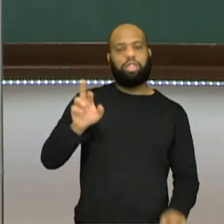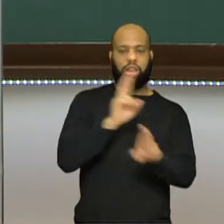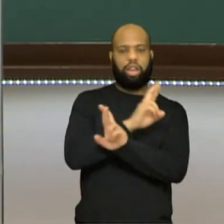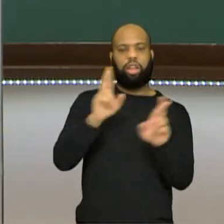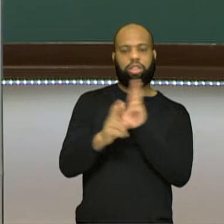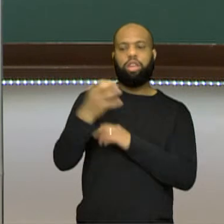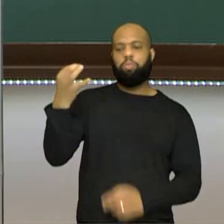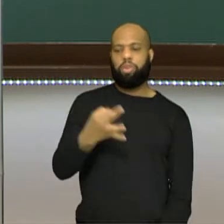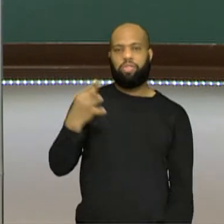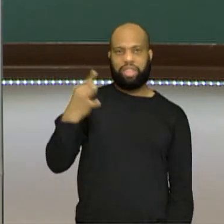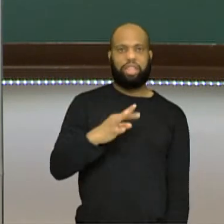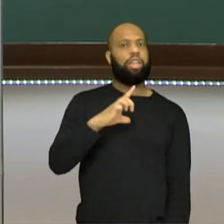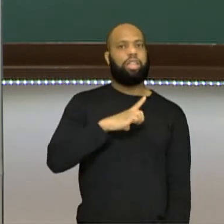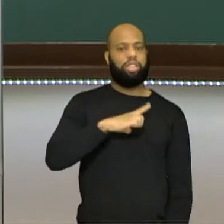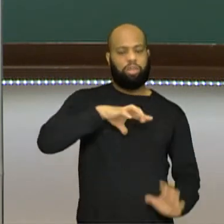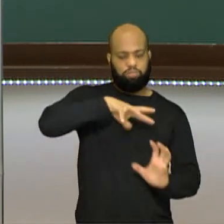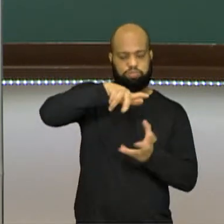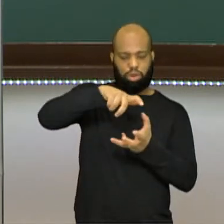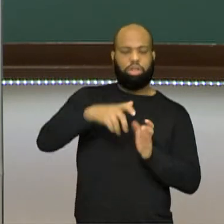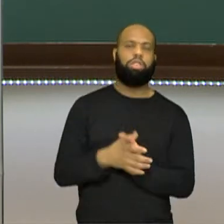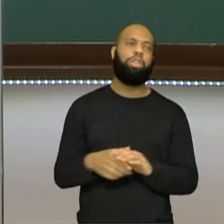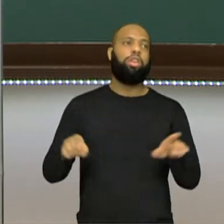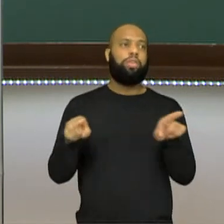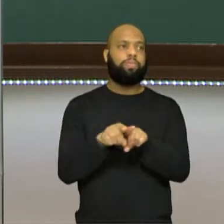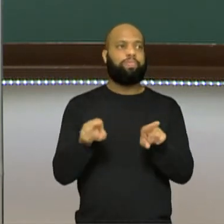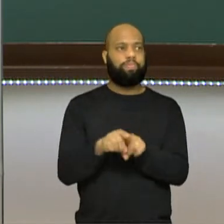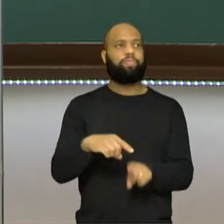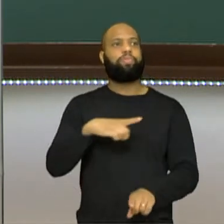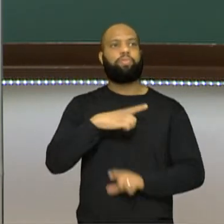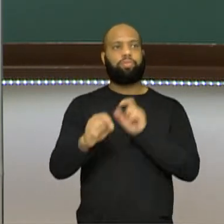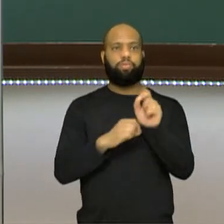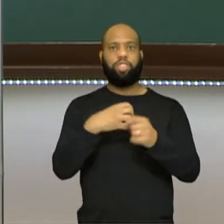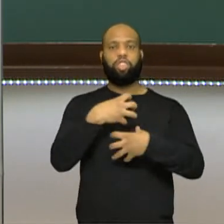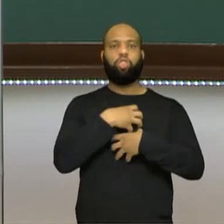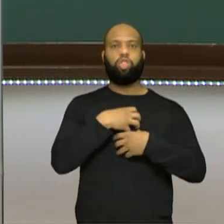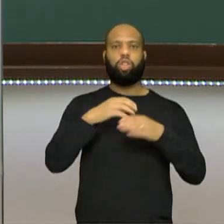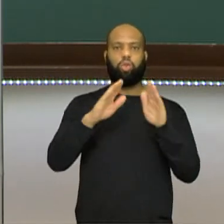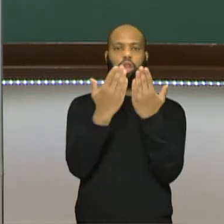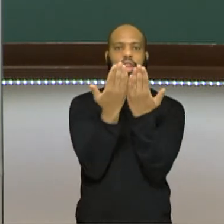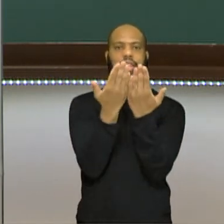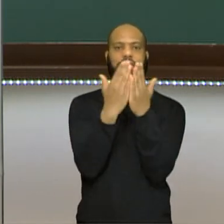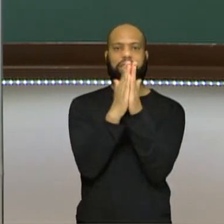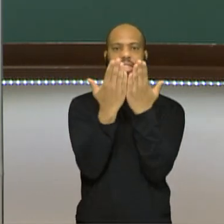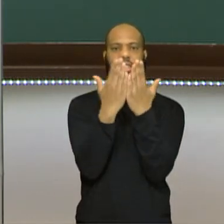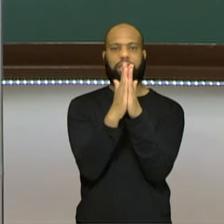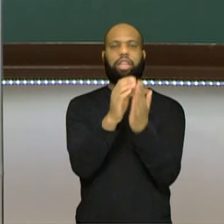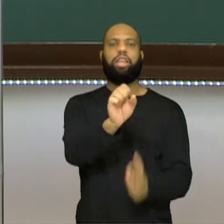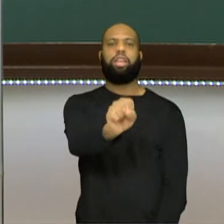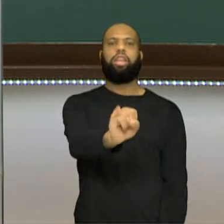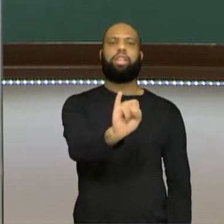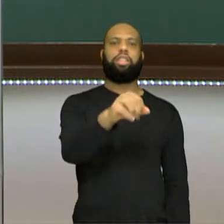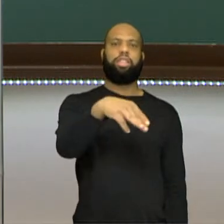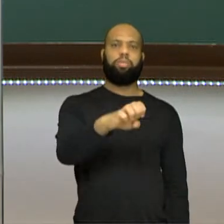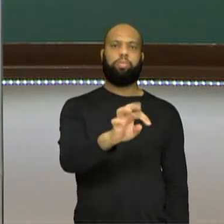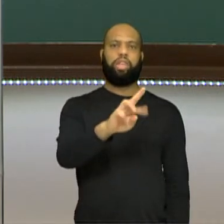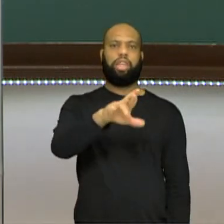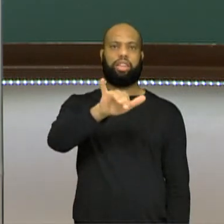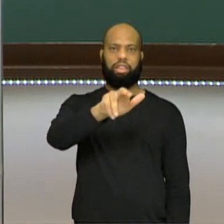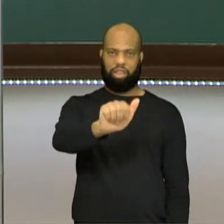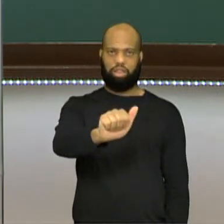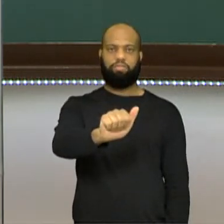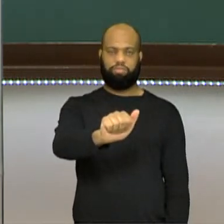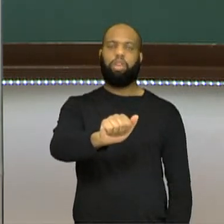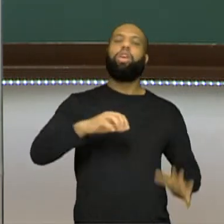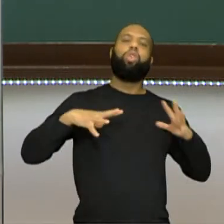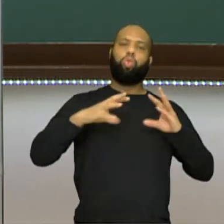que existe no nosso mundo. Aí também essas simetrias, né? Um corpo simétrico, tudo isso